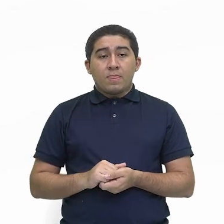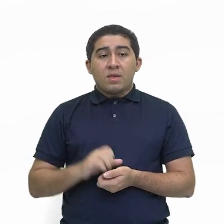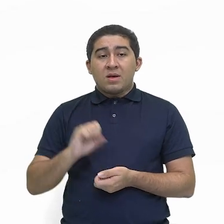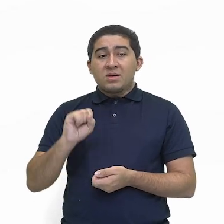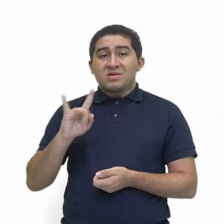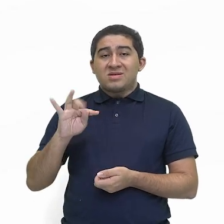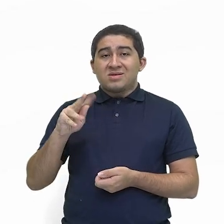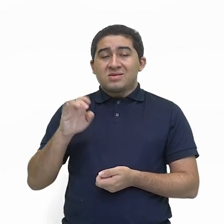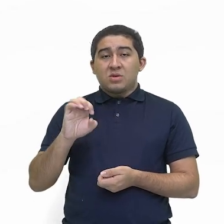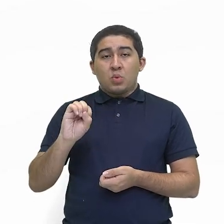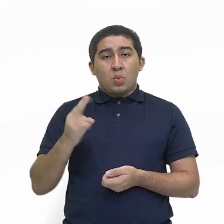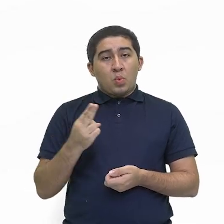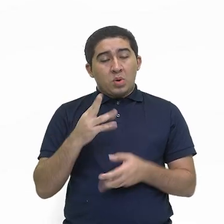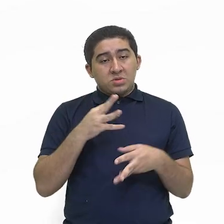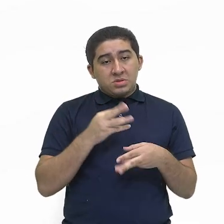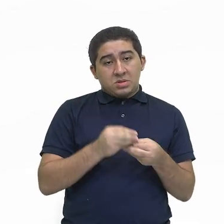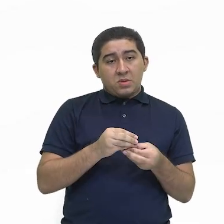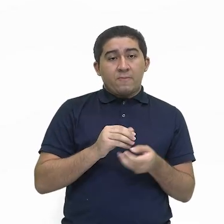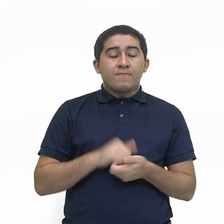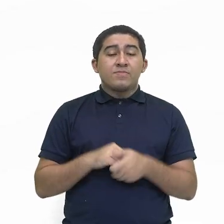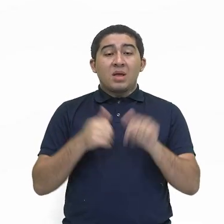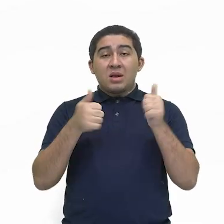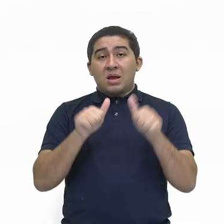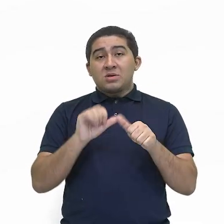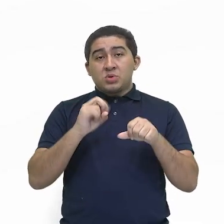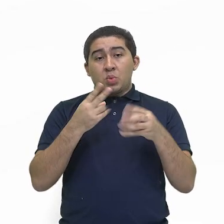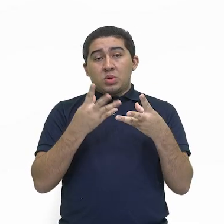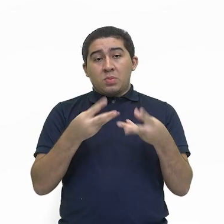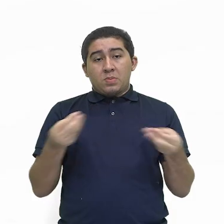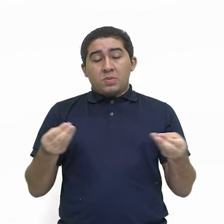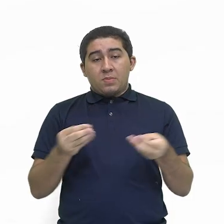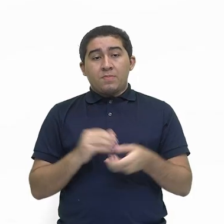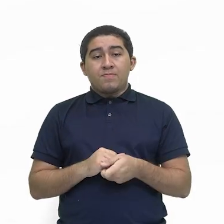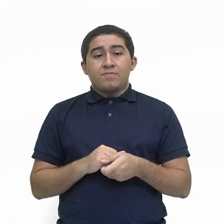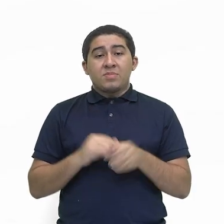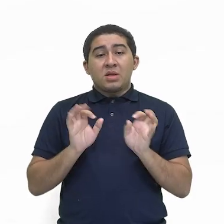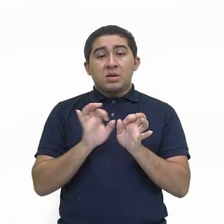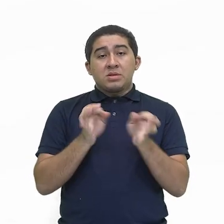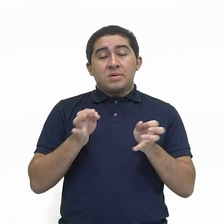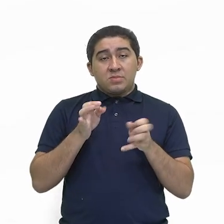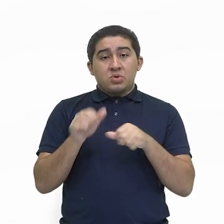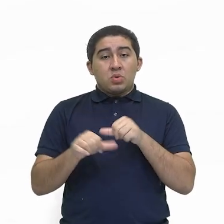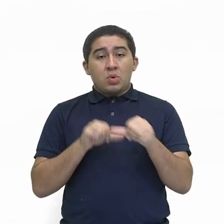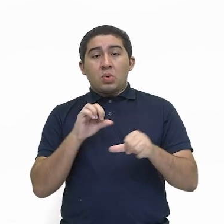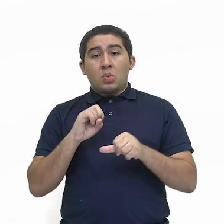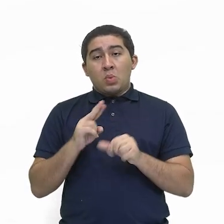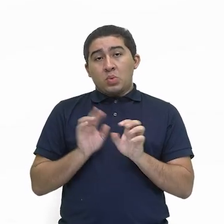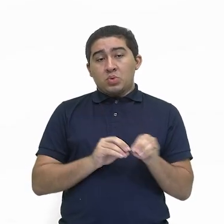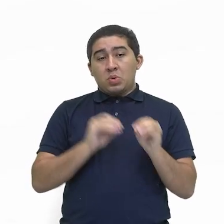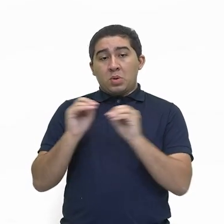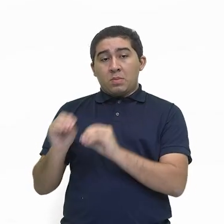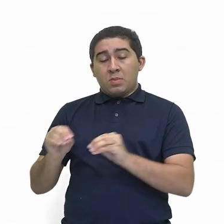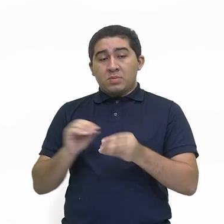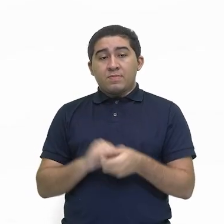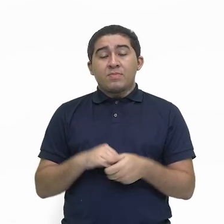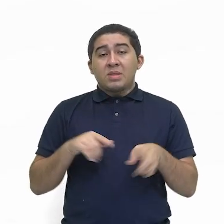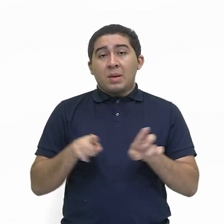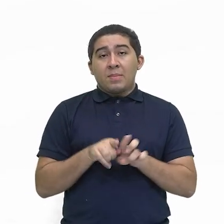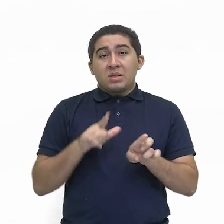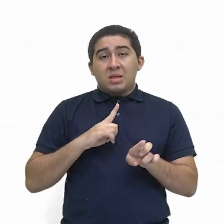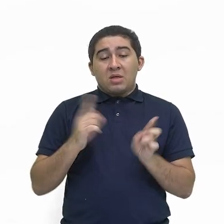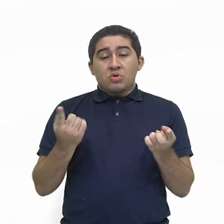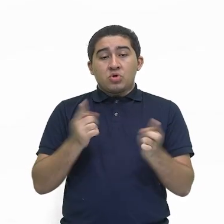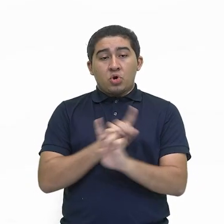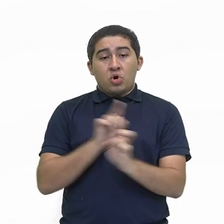ou adição, análise ou decomposição, simples troca ou deslocamento e temos a